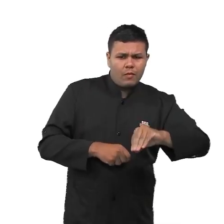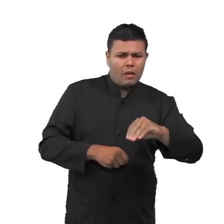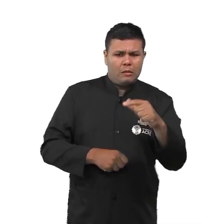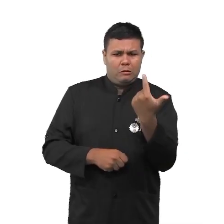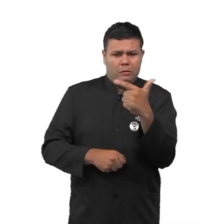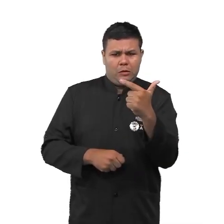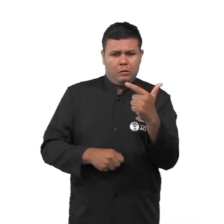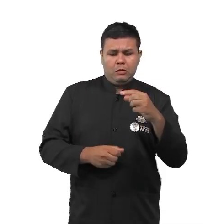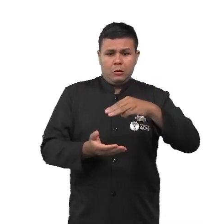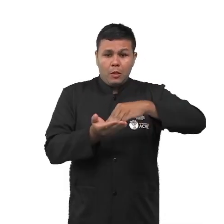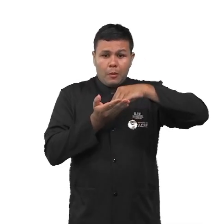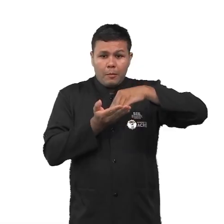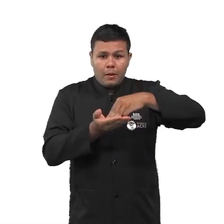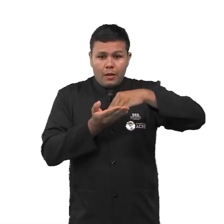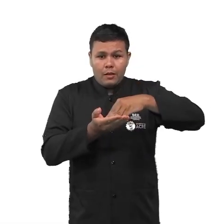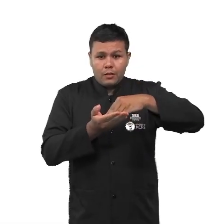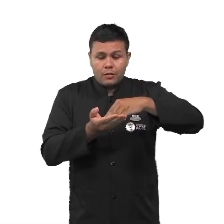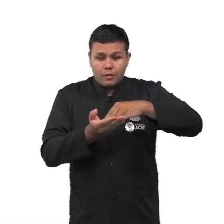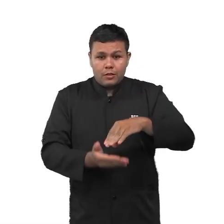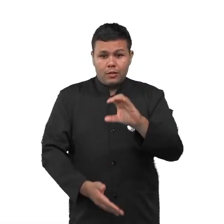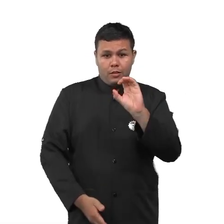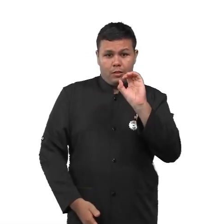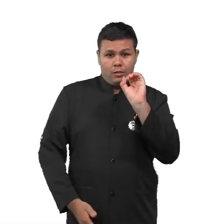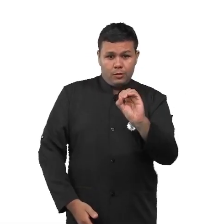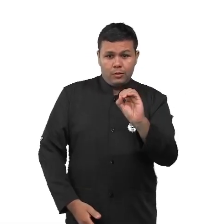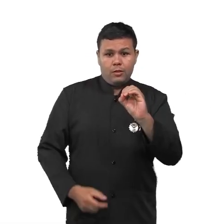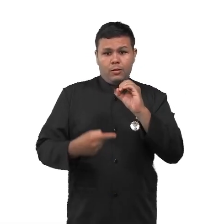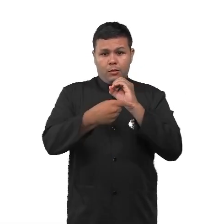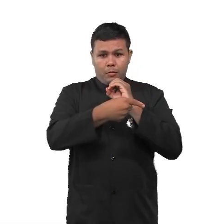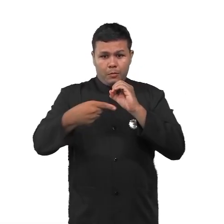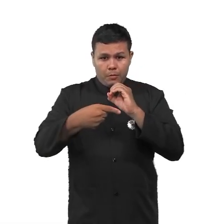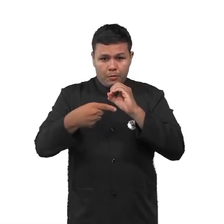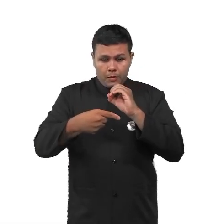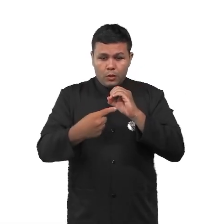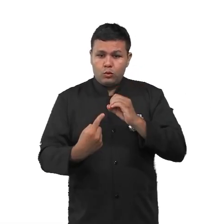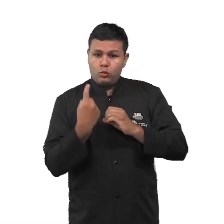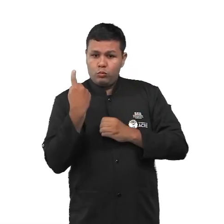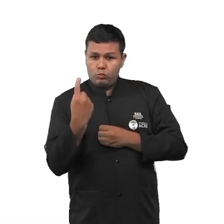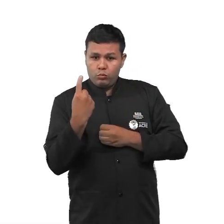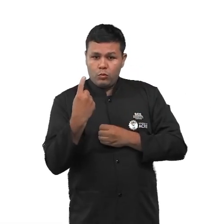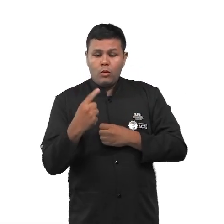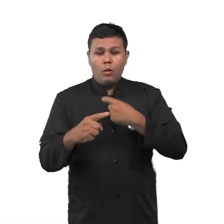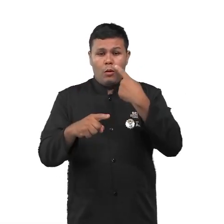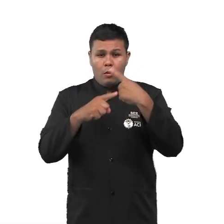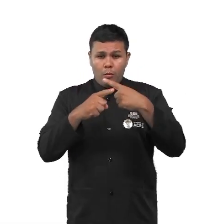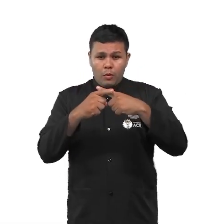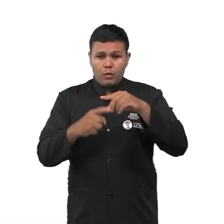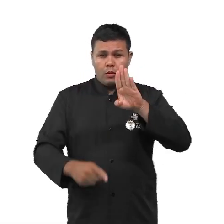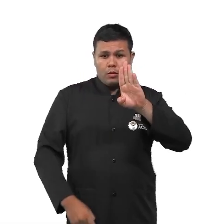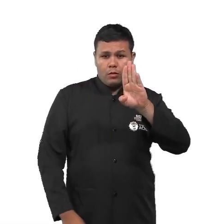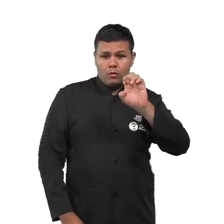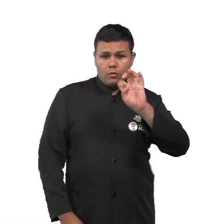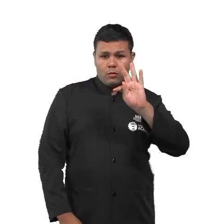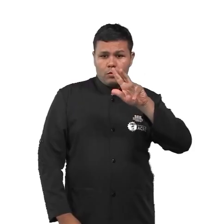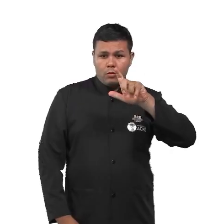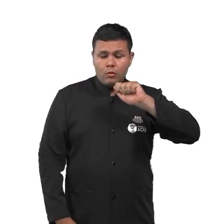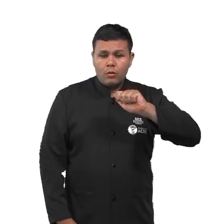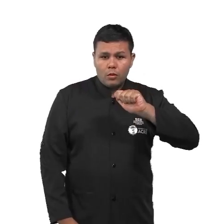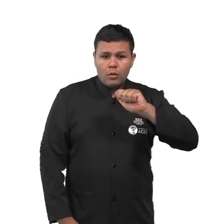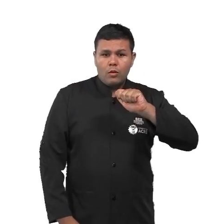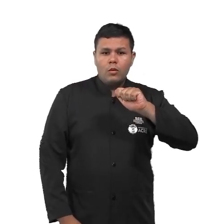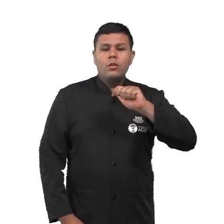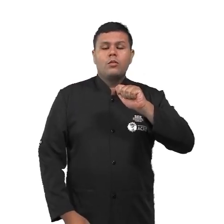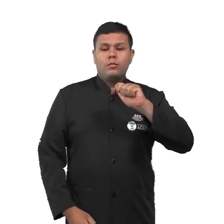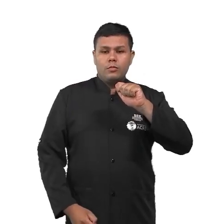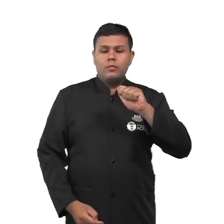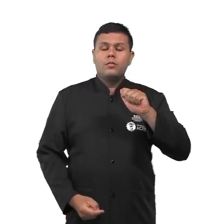ela vai ser 0 e menos 1. Por que, Everton? Porque na partícula beta, nós vamos ter o aumento de